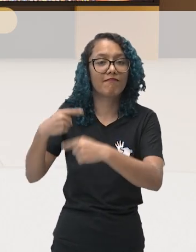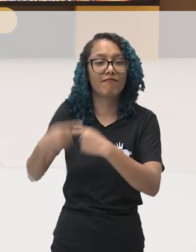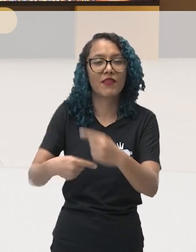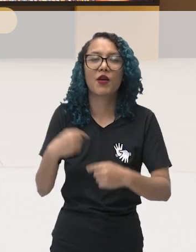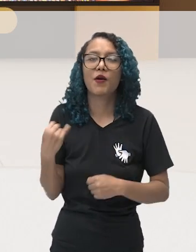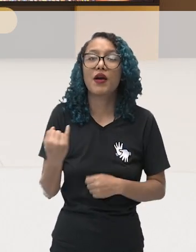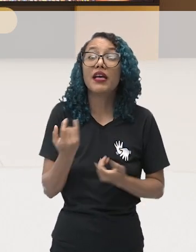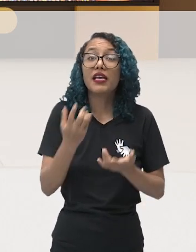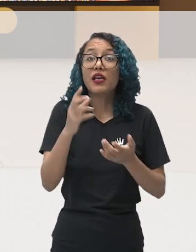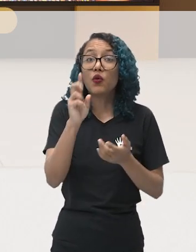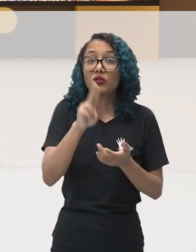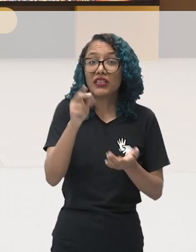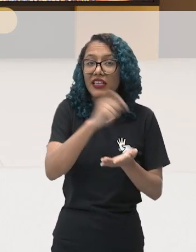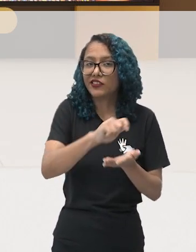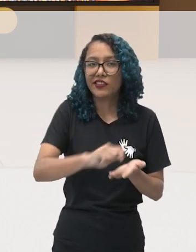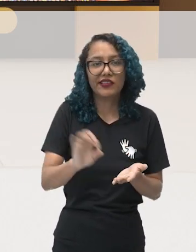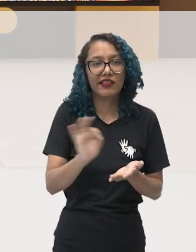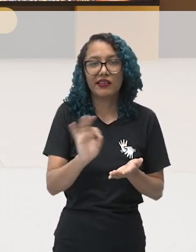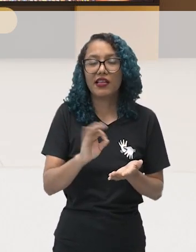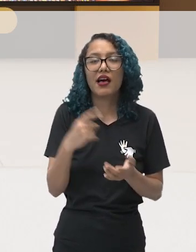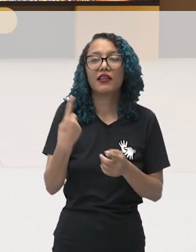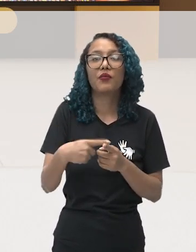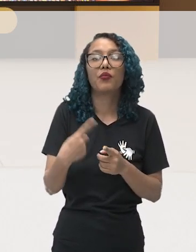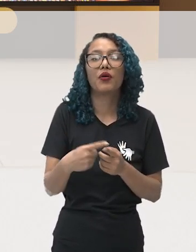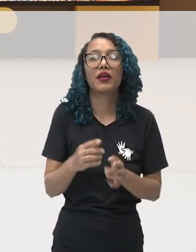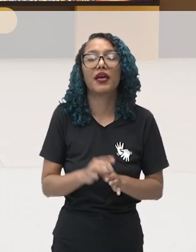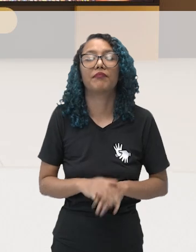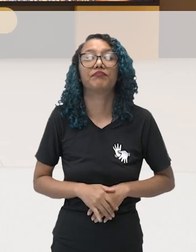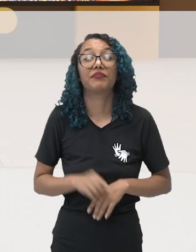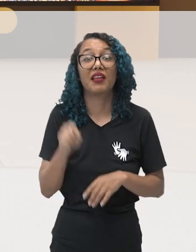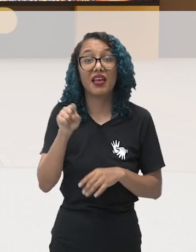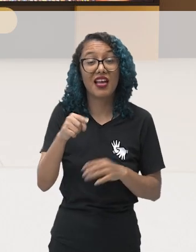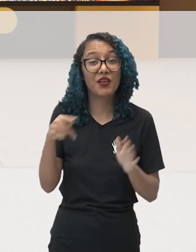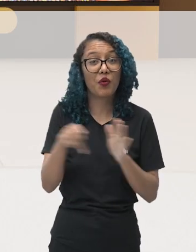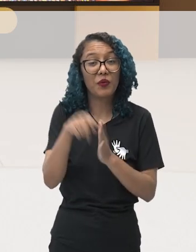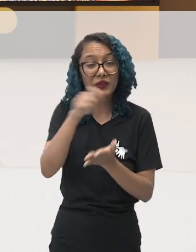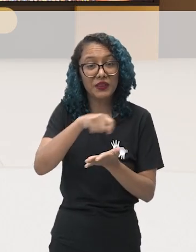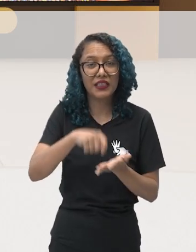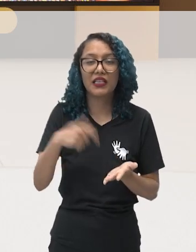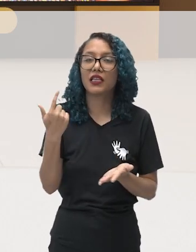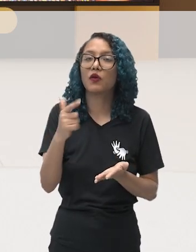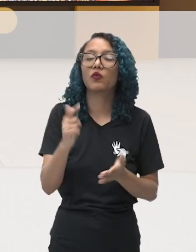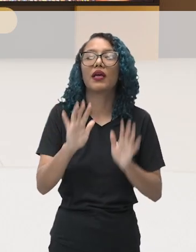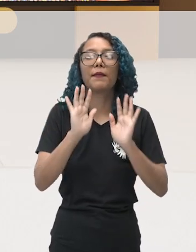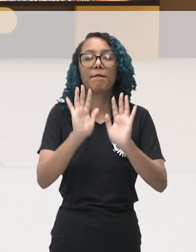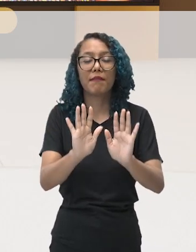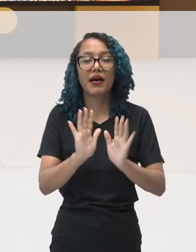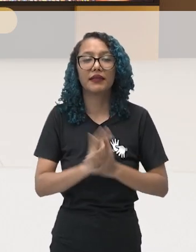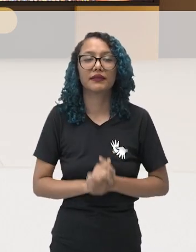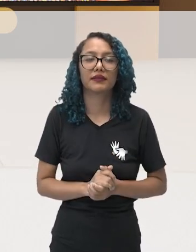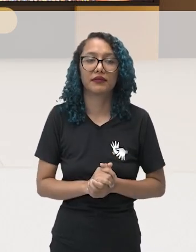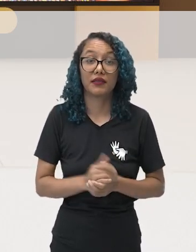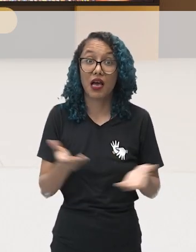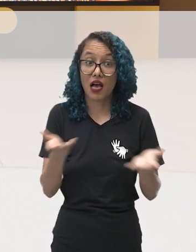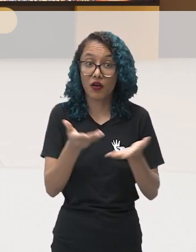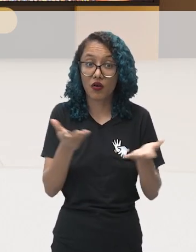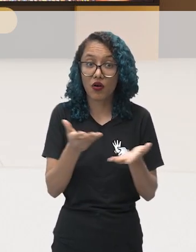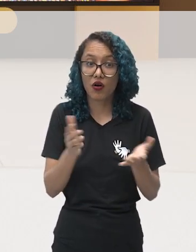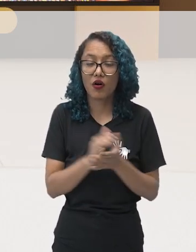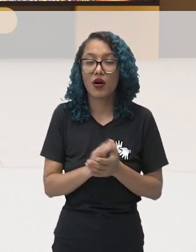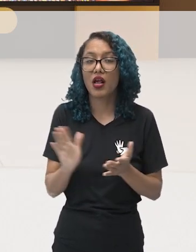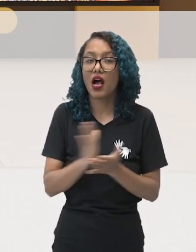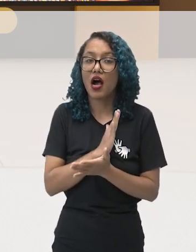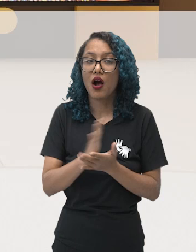porque originalmente eles não têm escrita, mas atualmente muitos desenvolveram